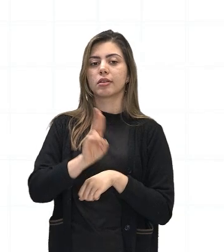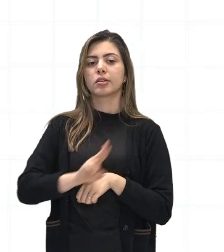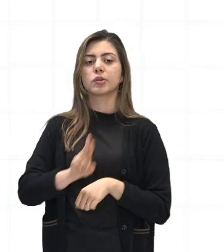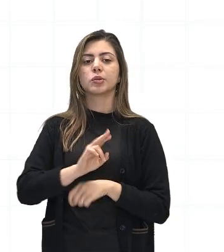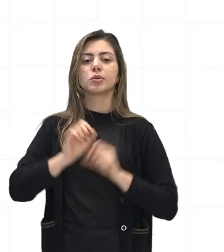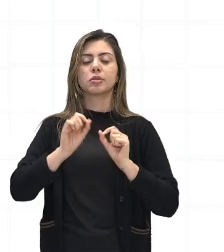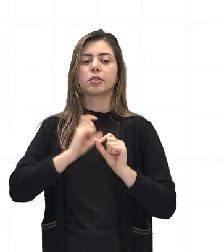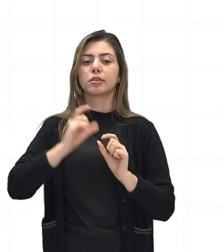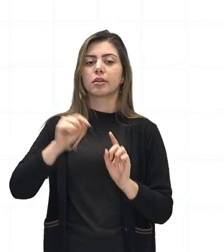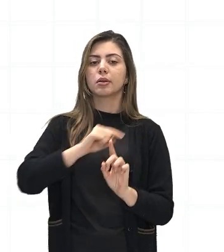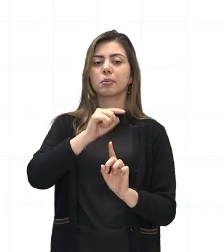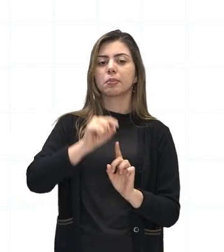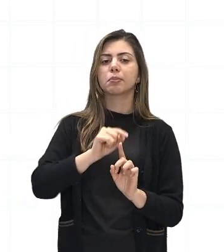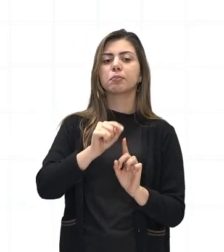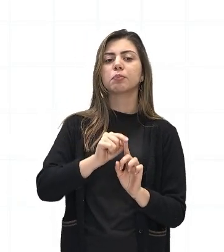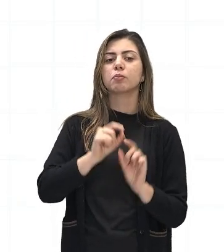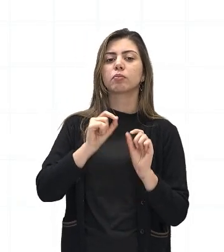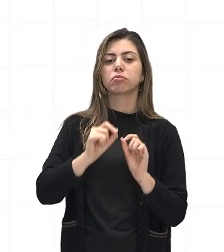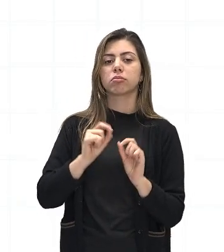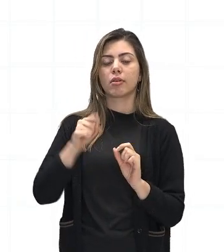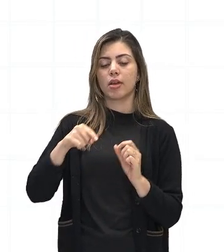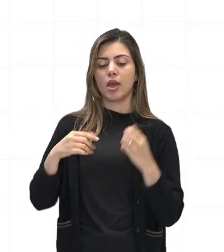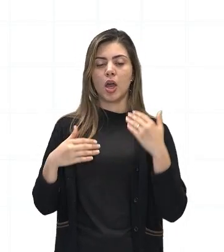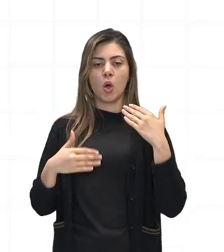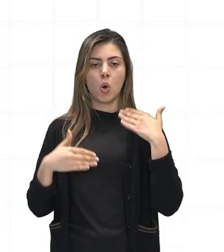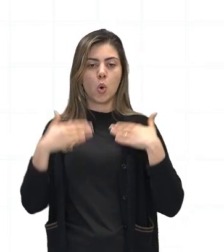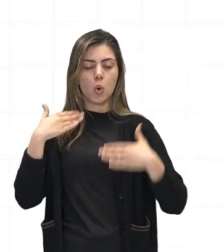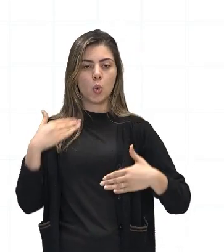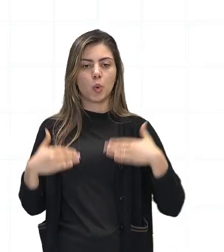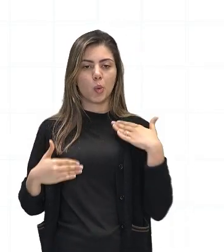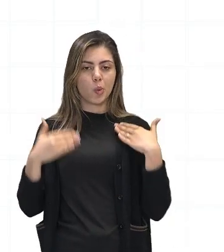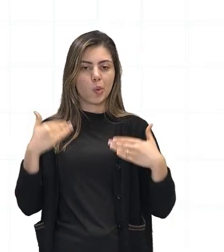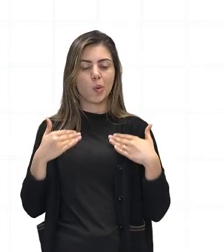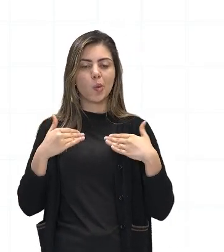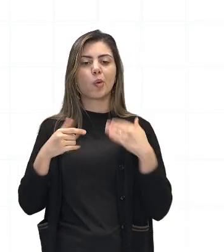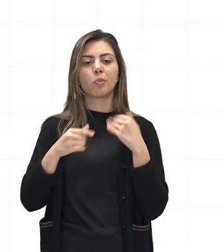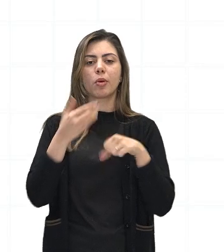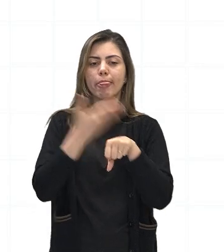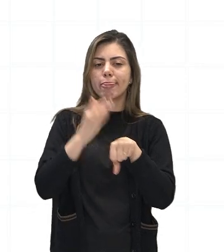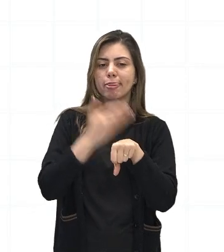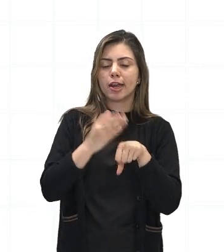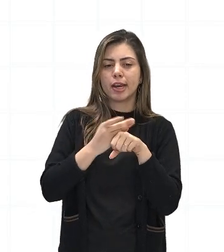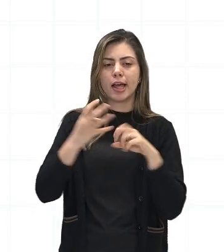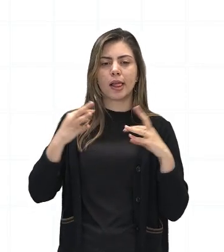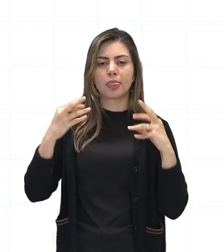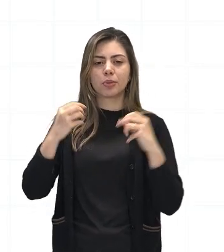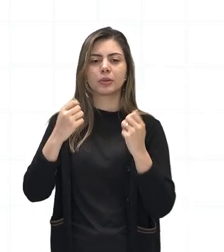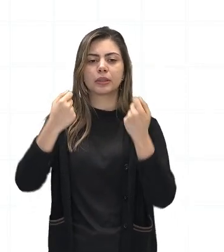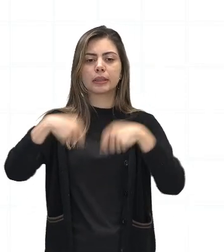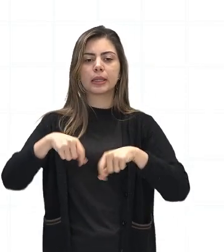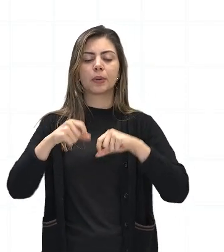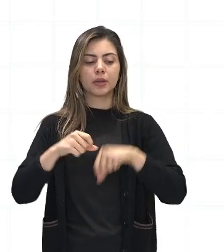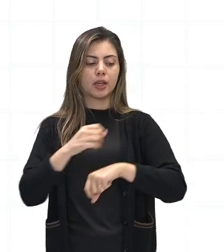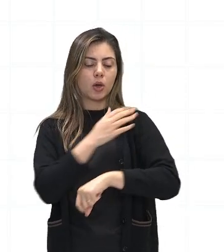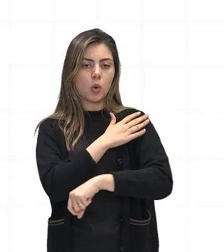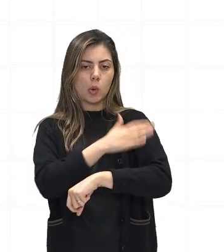por objetivo trabalhar todo o corpo a fim de trabalhar todas as